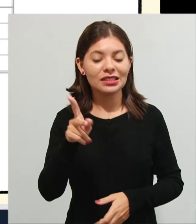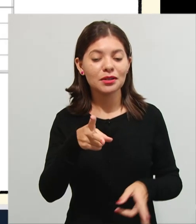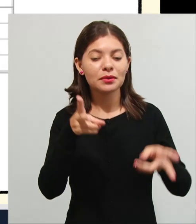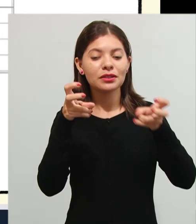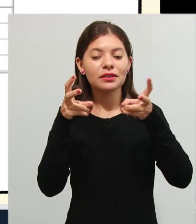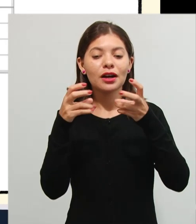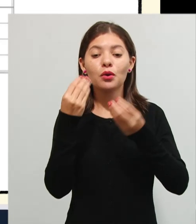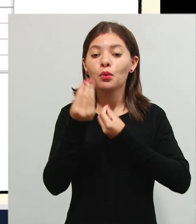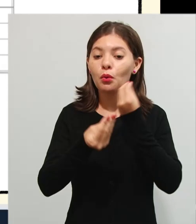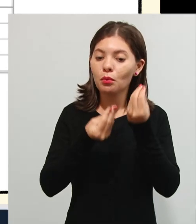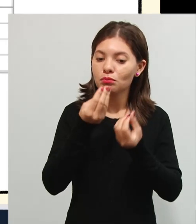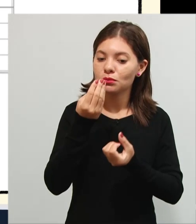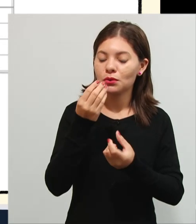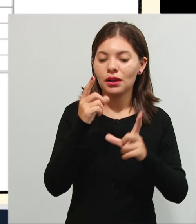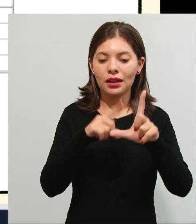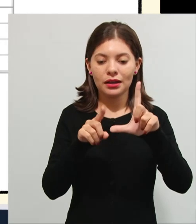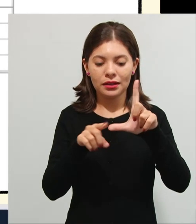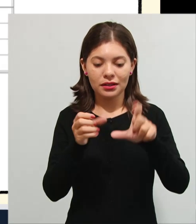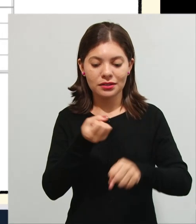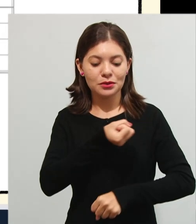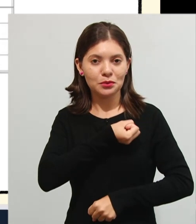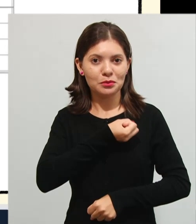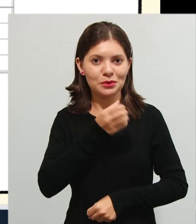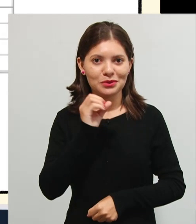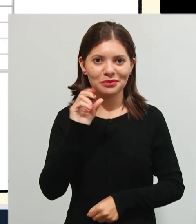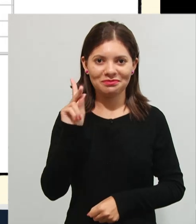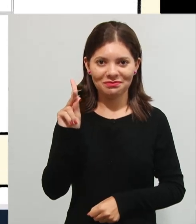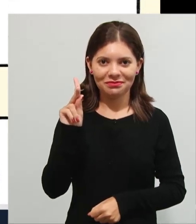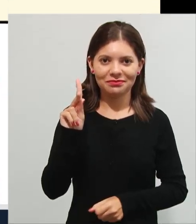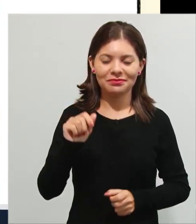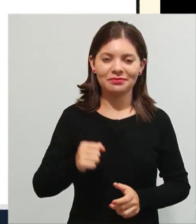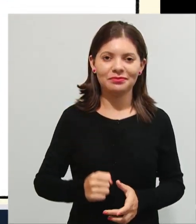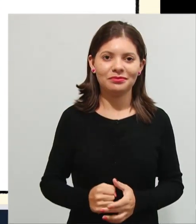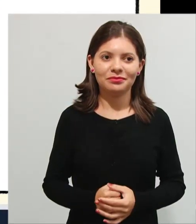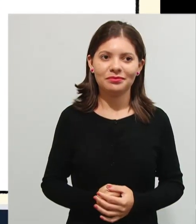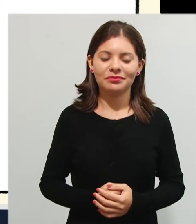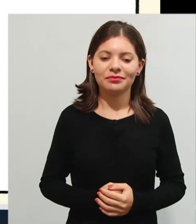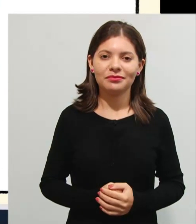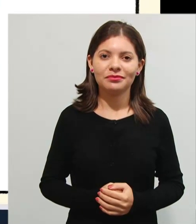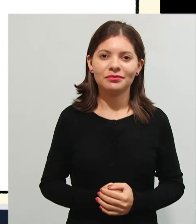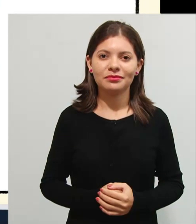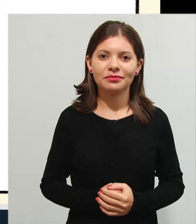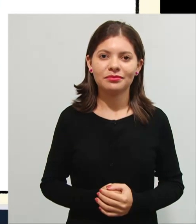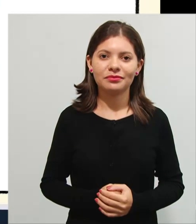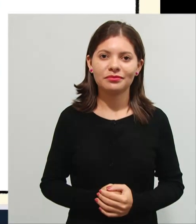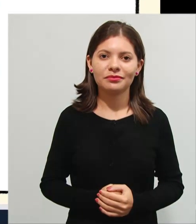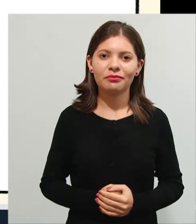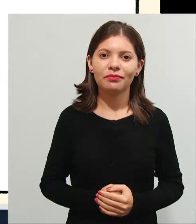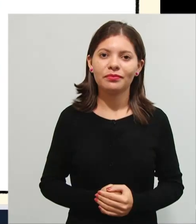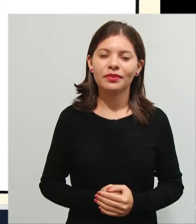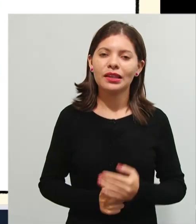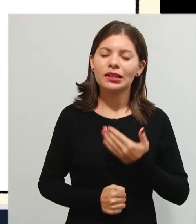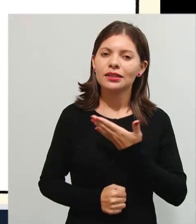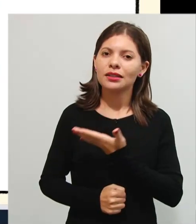Então, por isso que ela vai ser sempre identificada por letras e números, ok? Aqui a gente